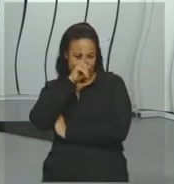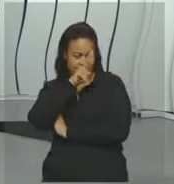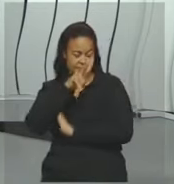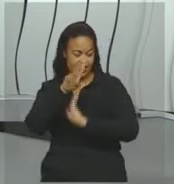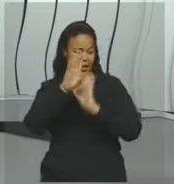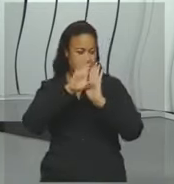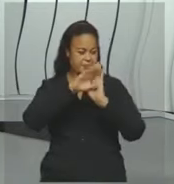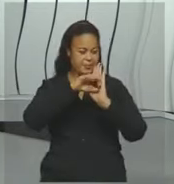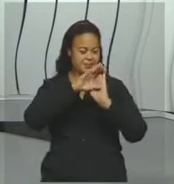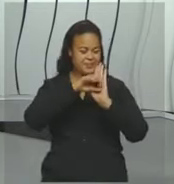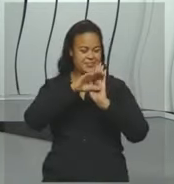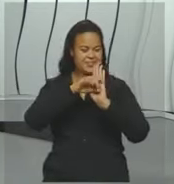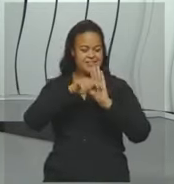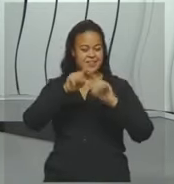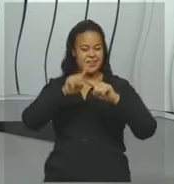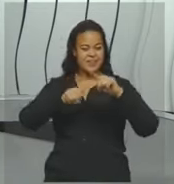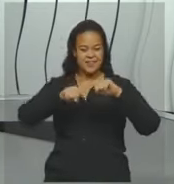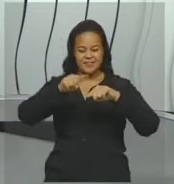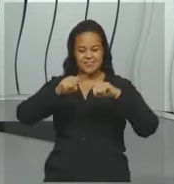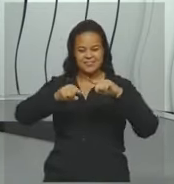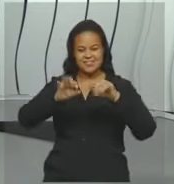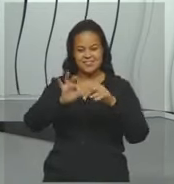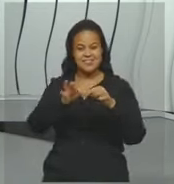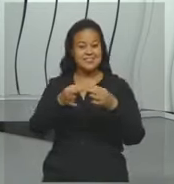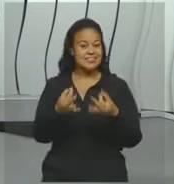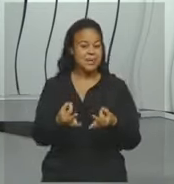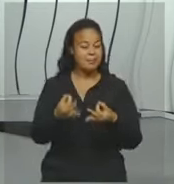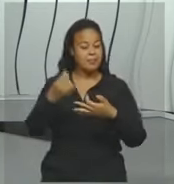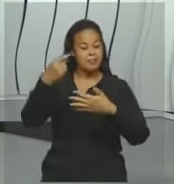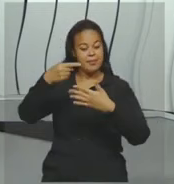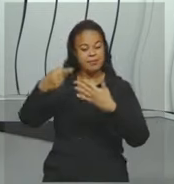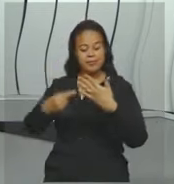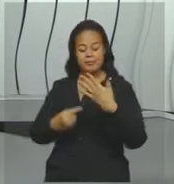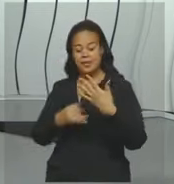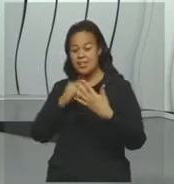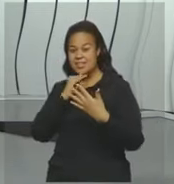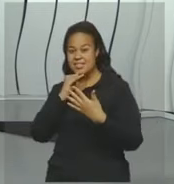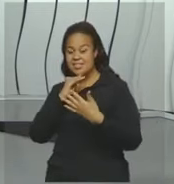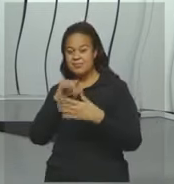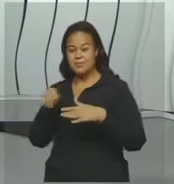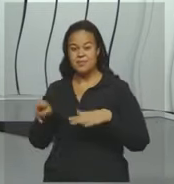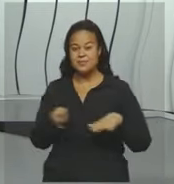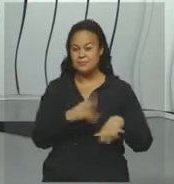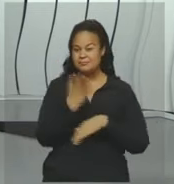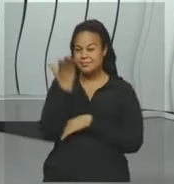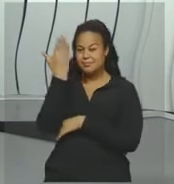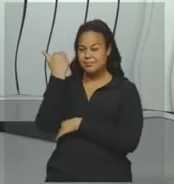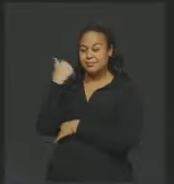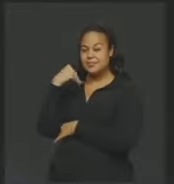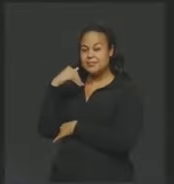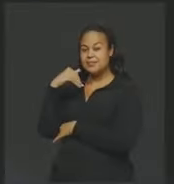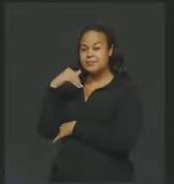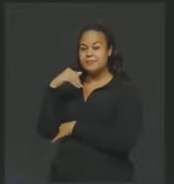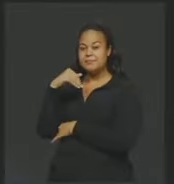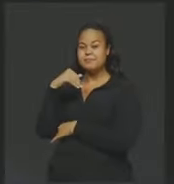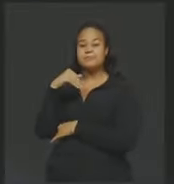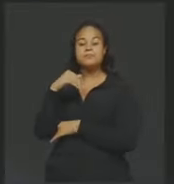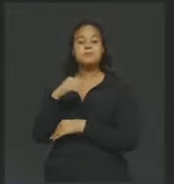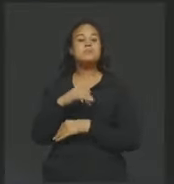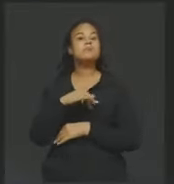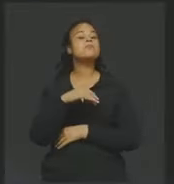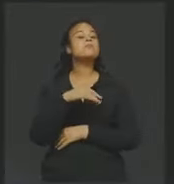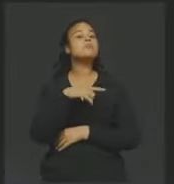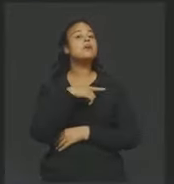de máquinas simples e demos alguns exemplos. Então, na aula passada, eu já havia dito para vocês isso aqui, ó, que as máquinas